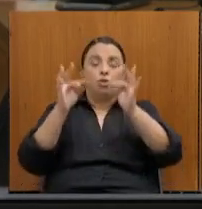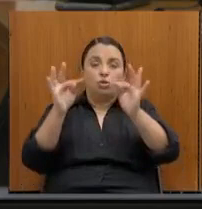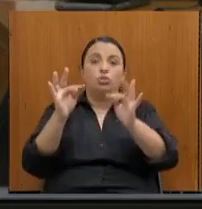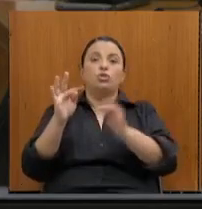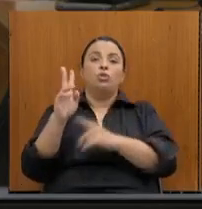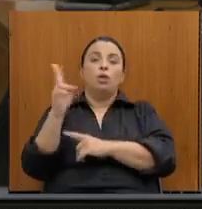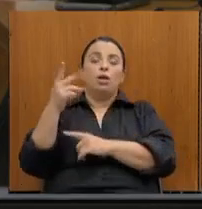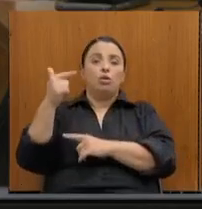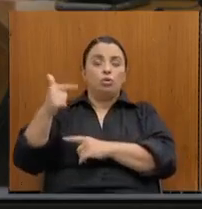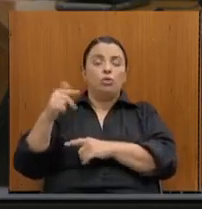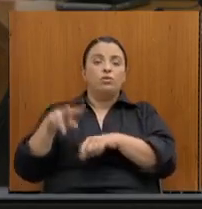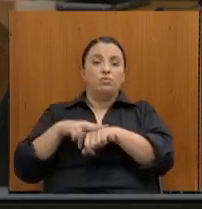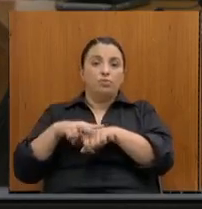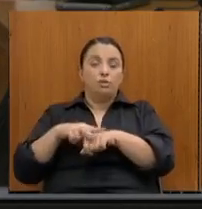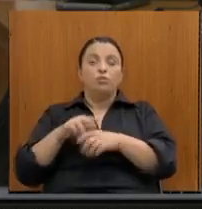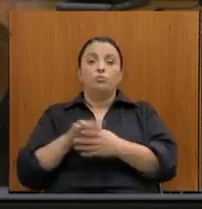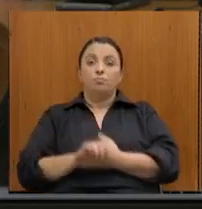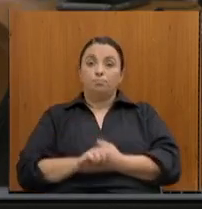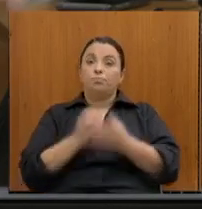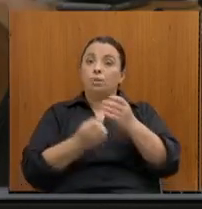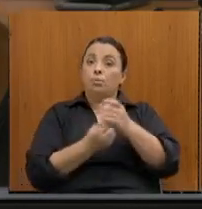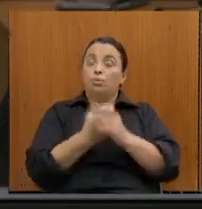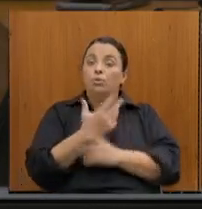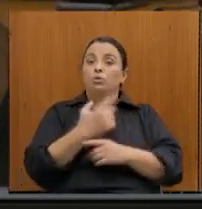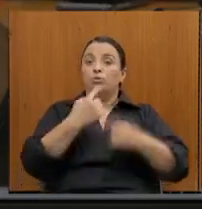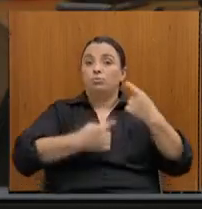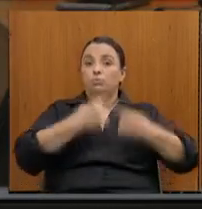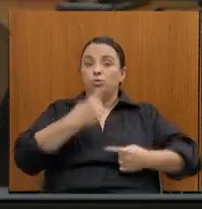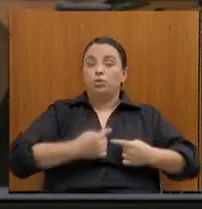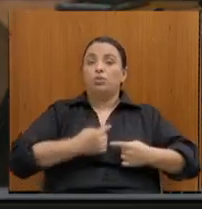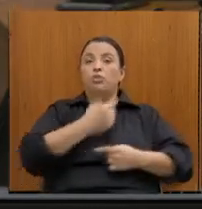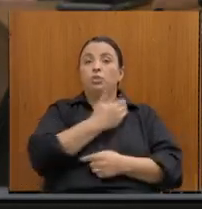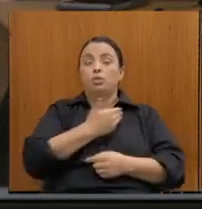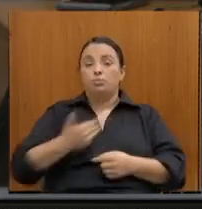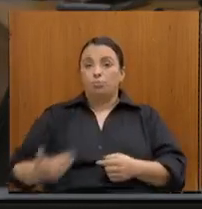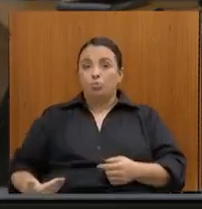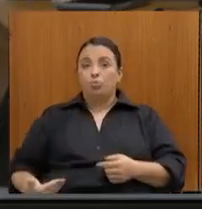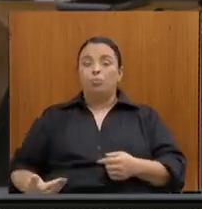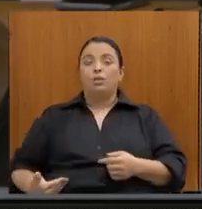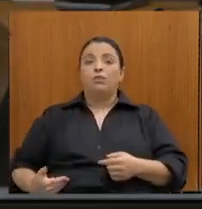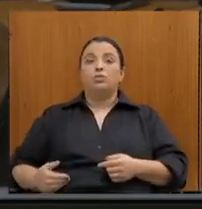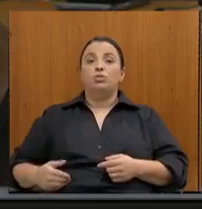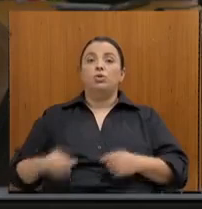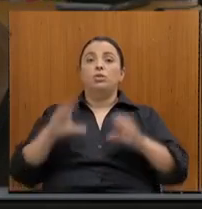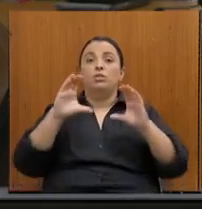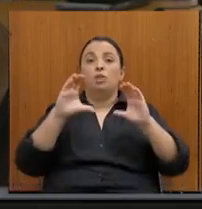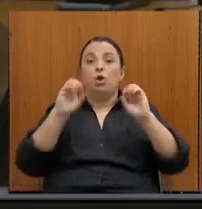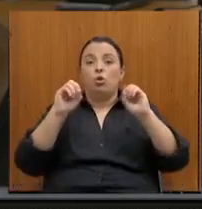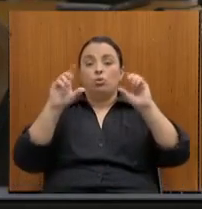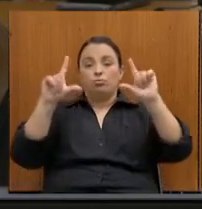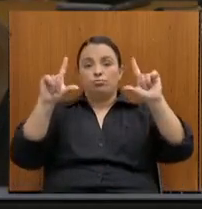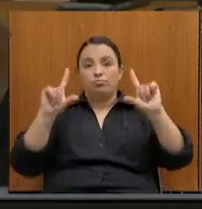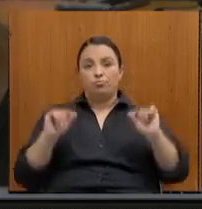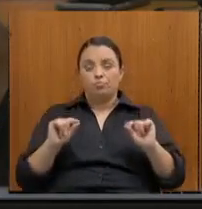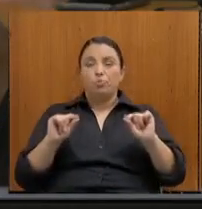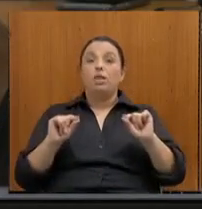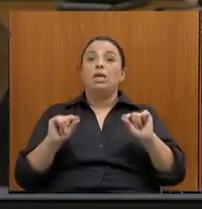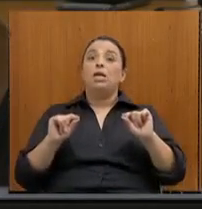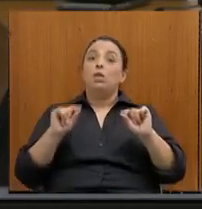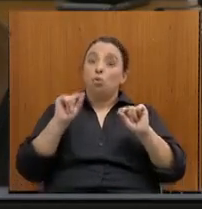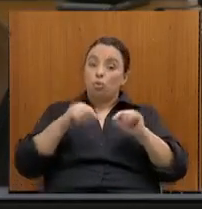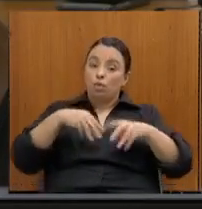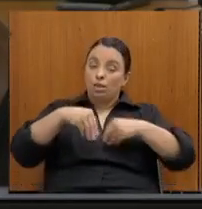tentação de políticas públicas de descarbonização do transporte urbano rodoviário